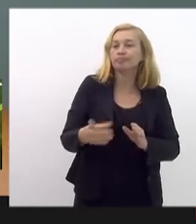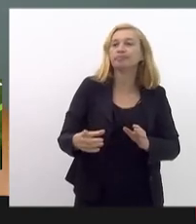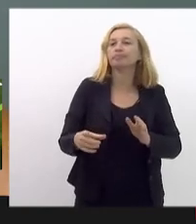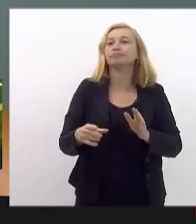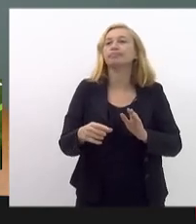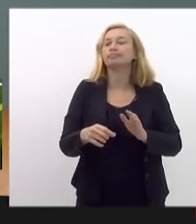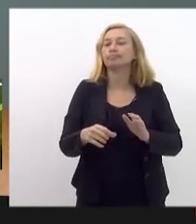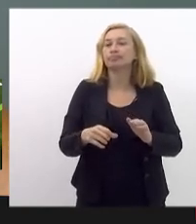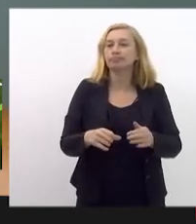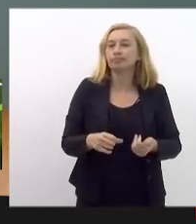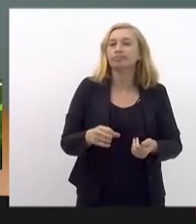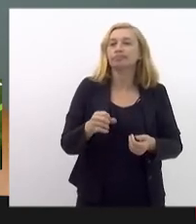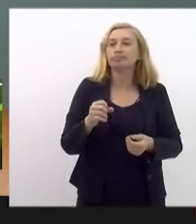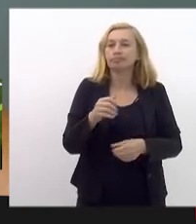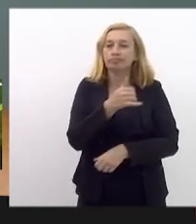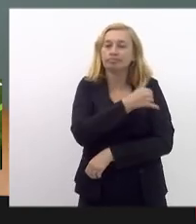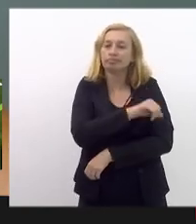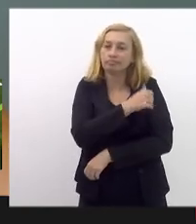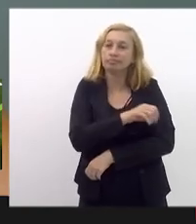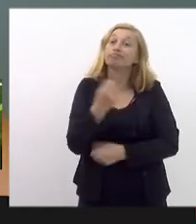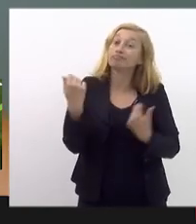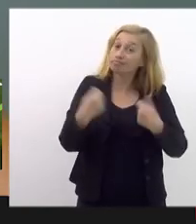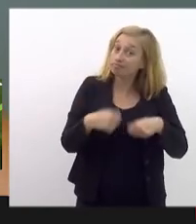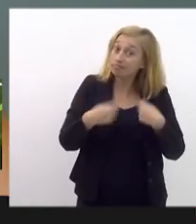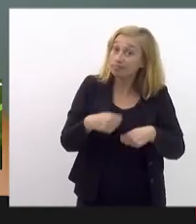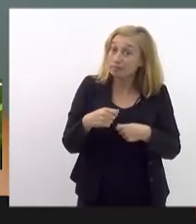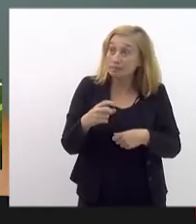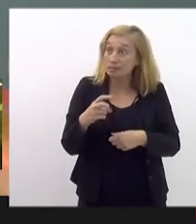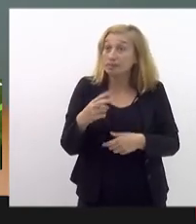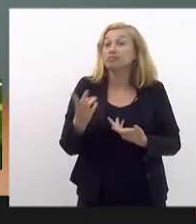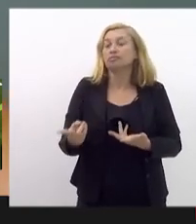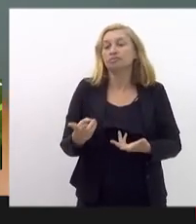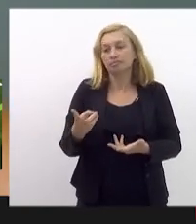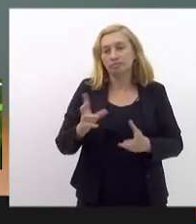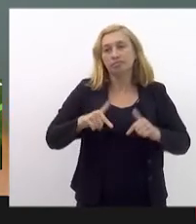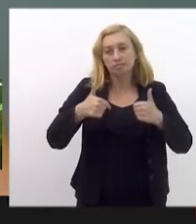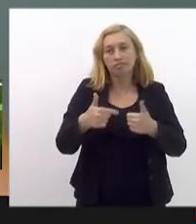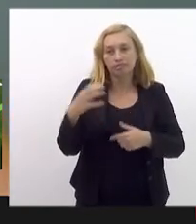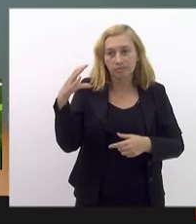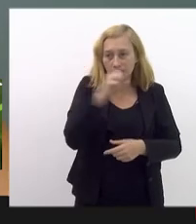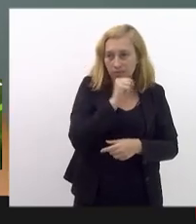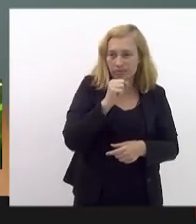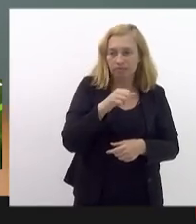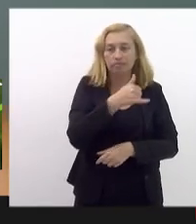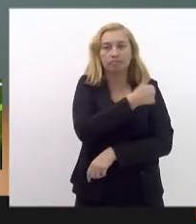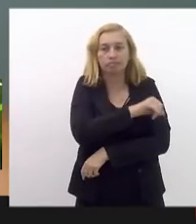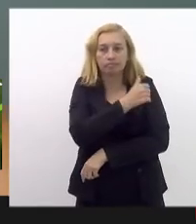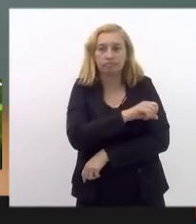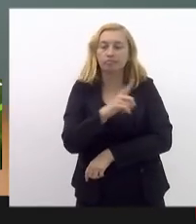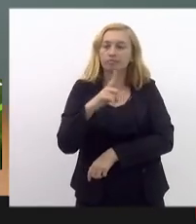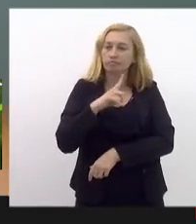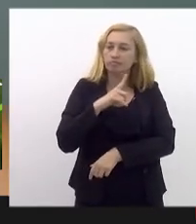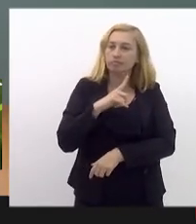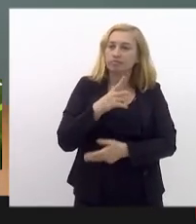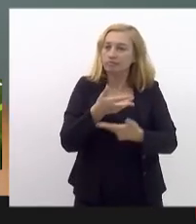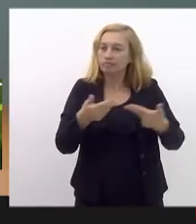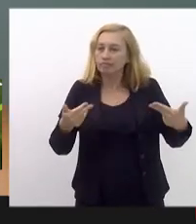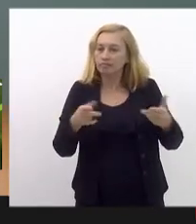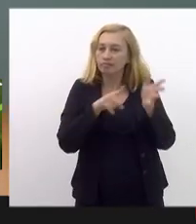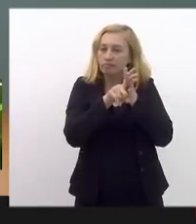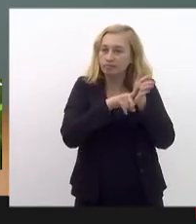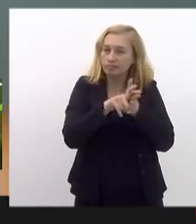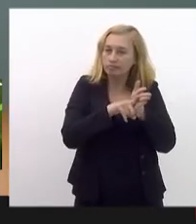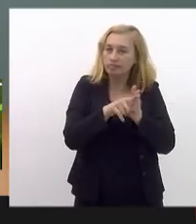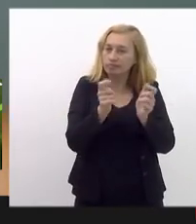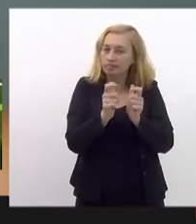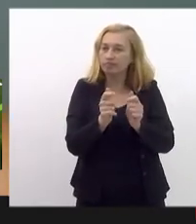e é isso que o Rio de Janeiro precisa, né? A gente está desesperado para colocar isso aqui no Rio, porque a gente tem uma série de grandes pesquisas sendo